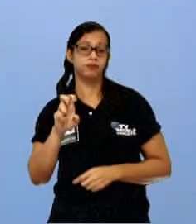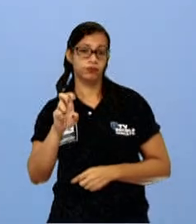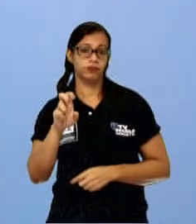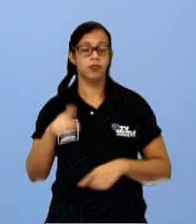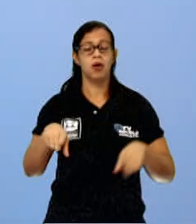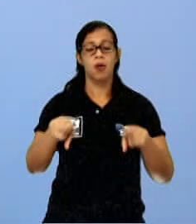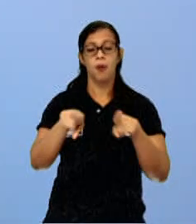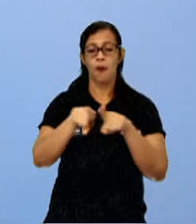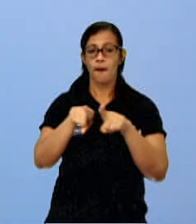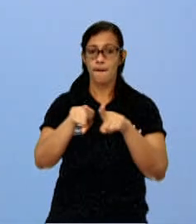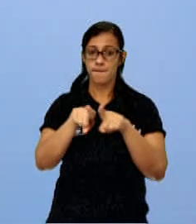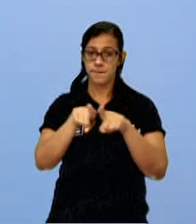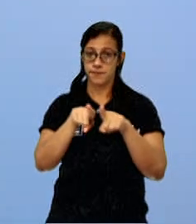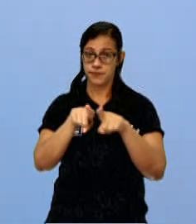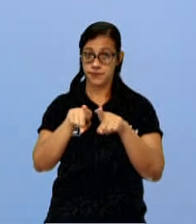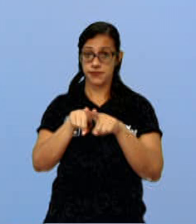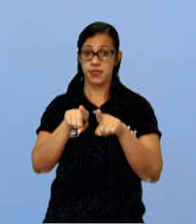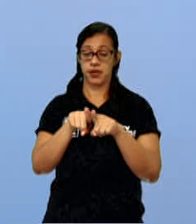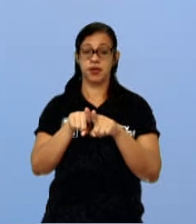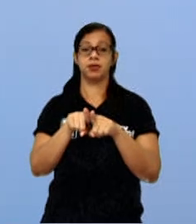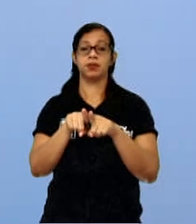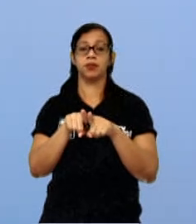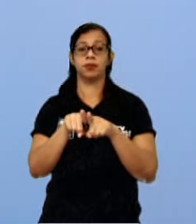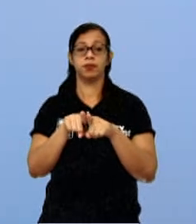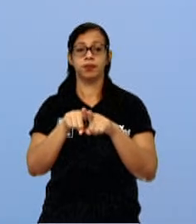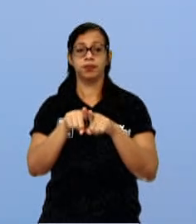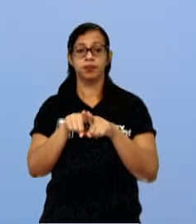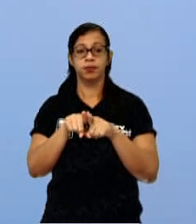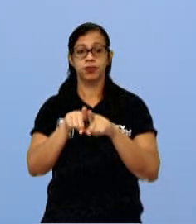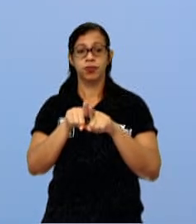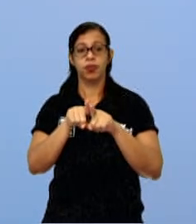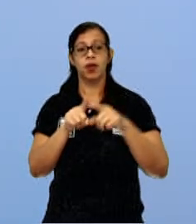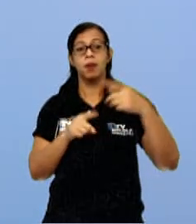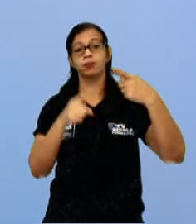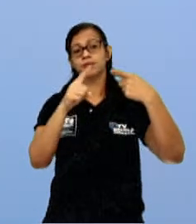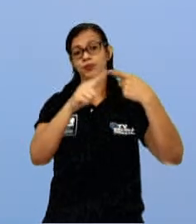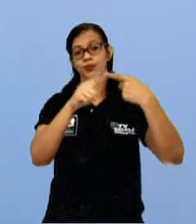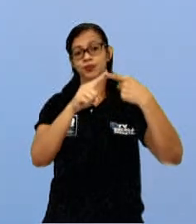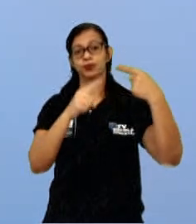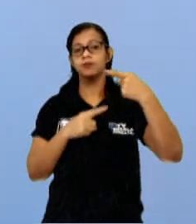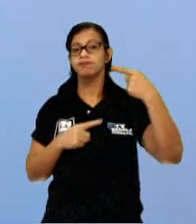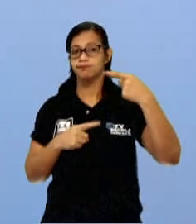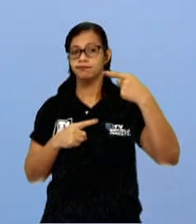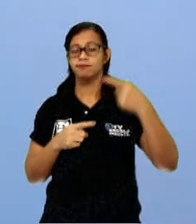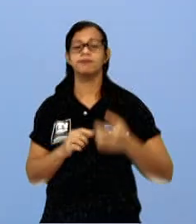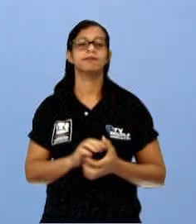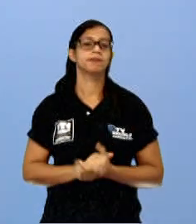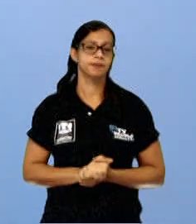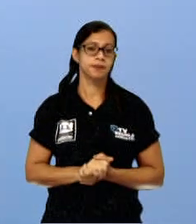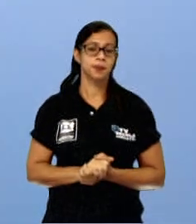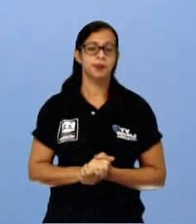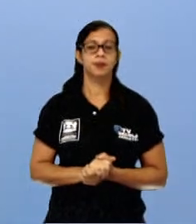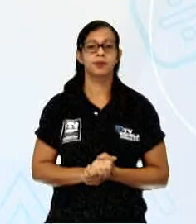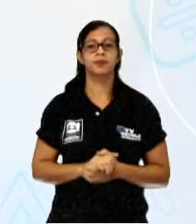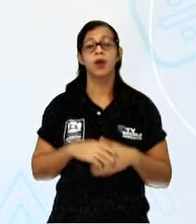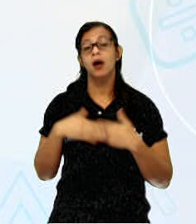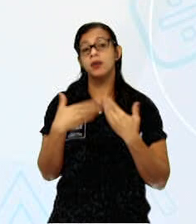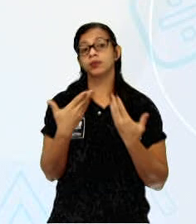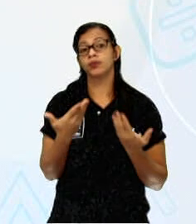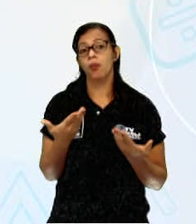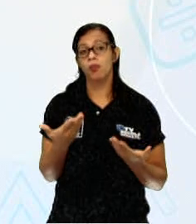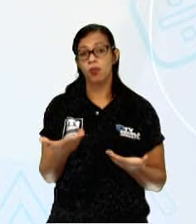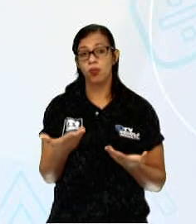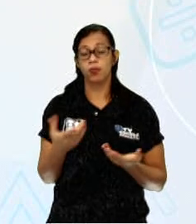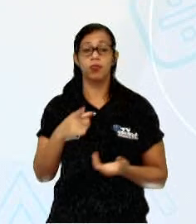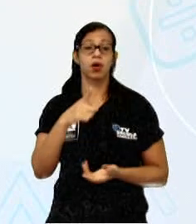mesmo valor da parcela que nós não utilizamos tradição Tá certo e quando adição